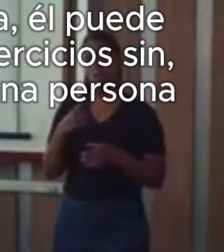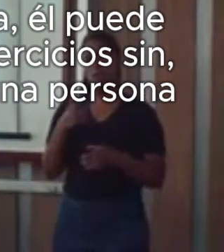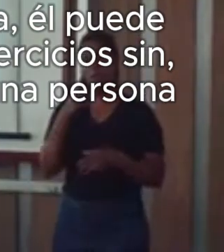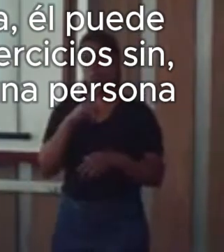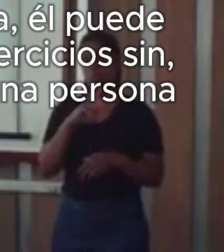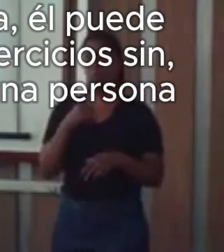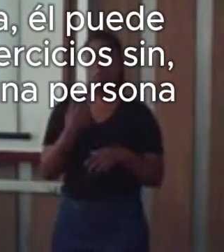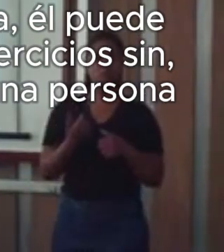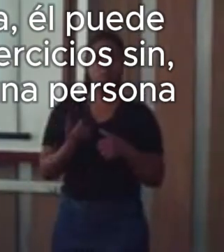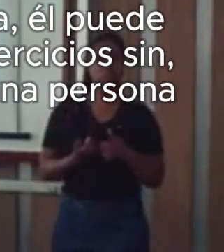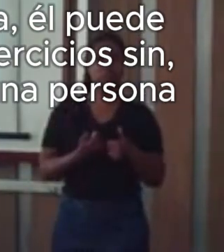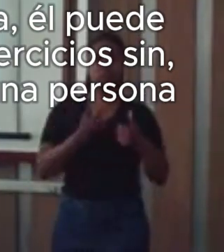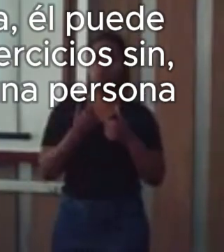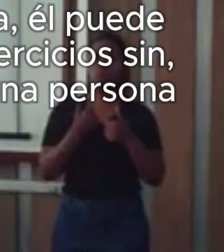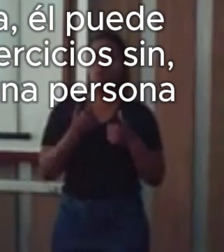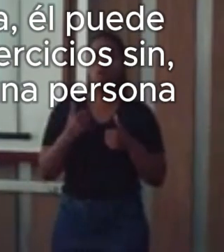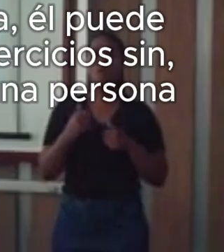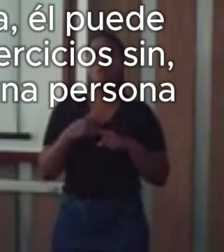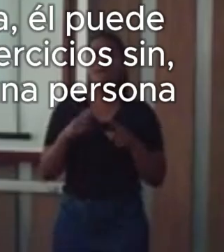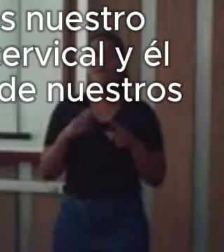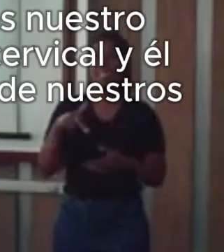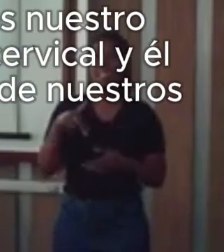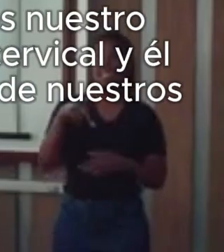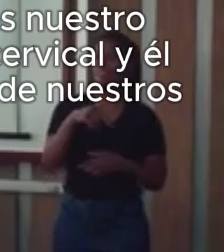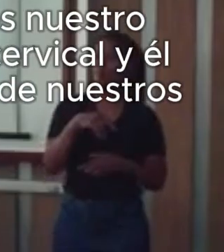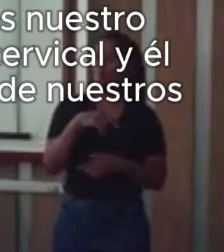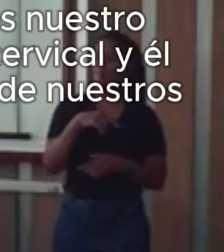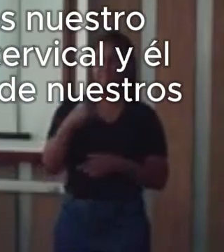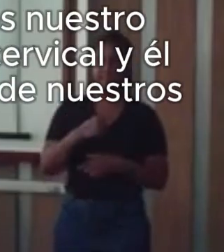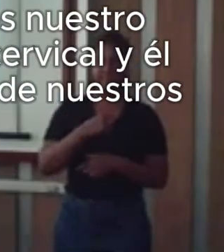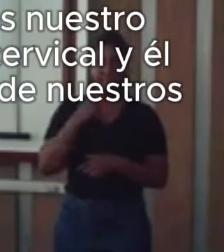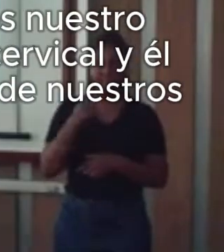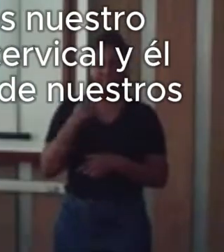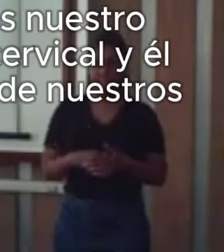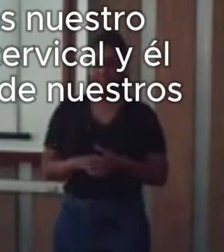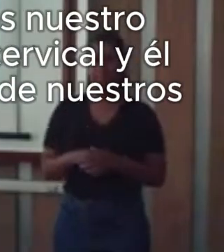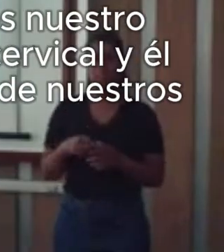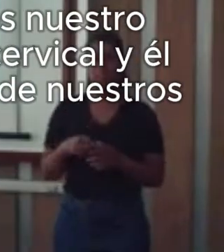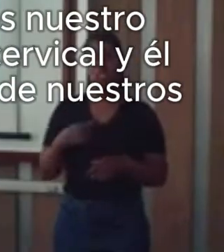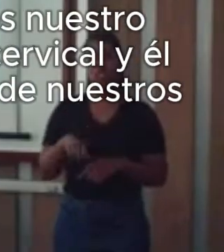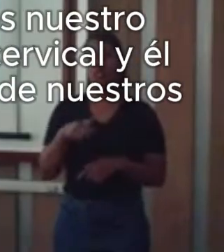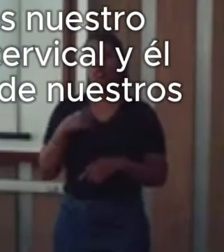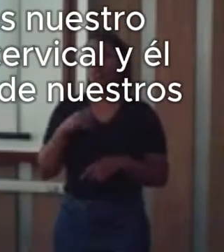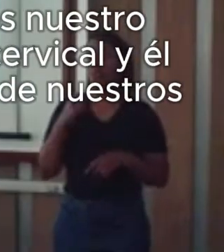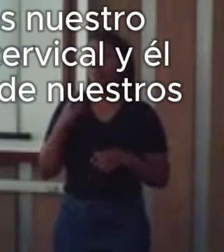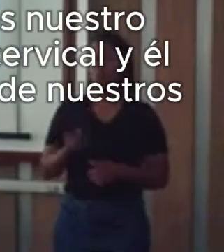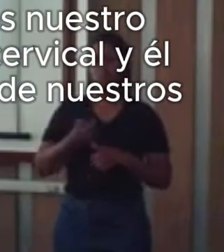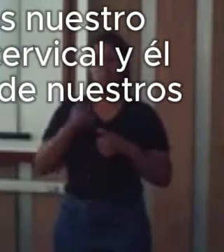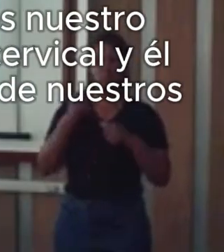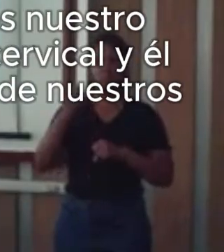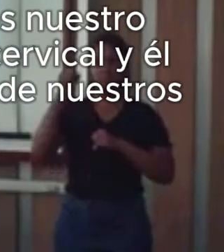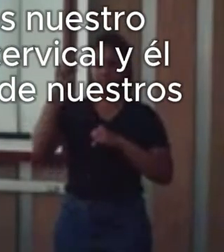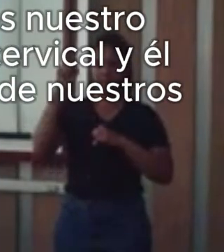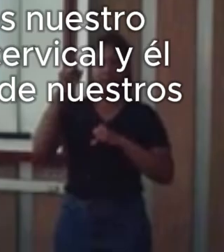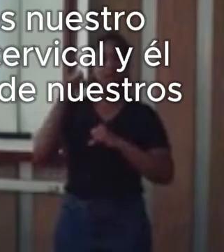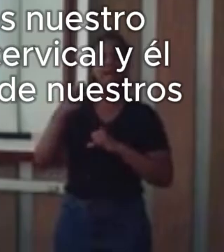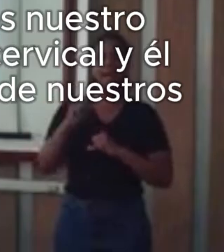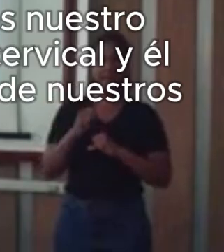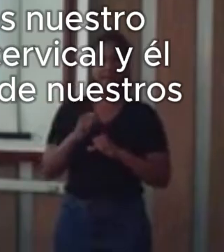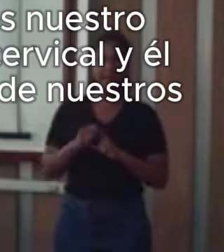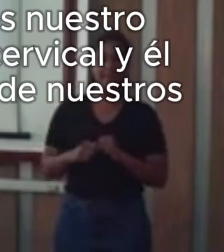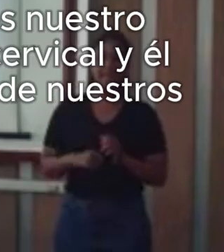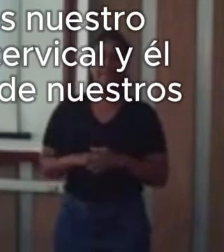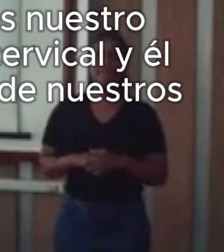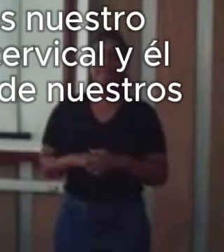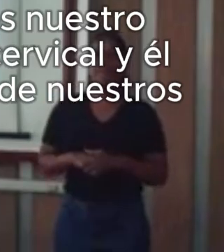mas não consegue andar, né? E aqui o nosso herói, né, o nosso, que todo mundo já ouviu, né, por